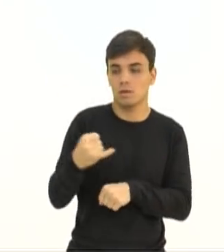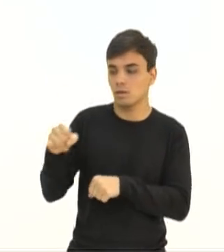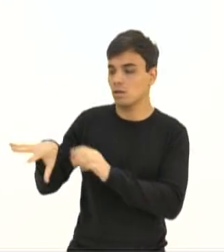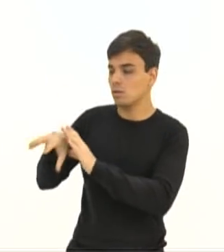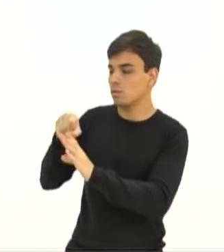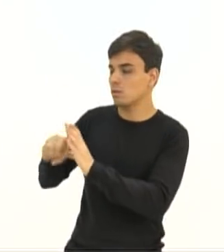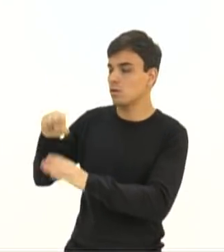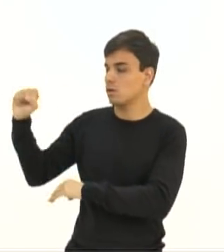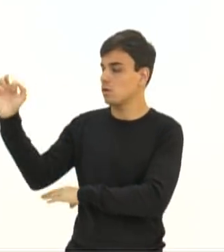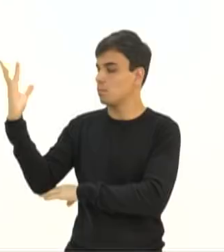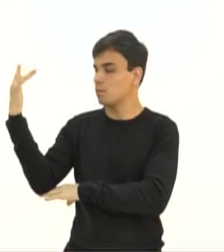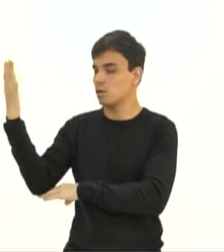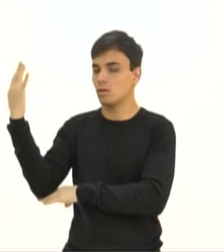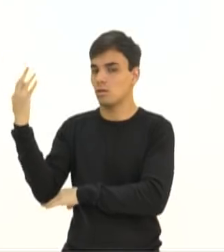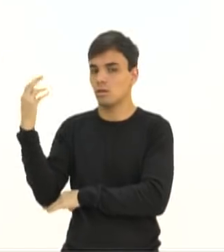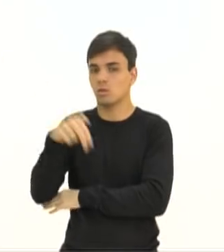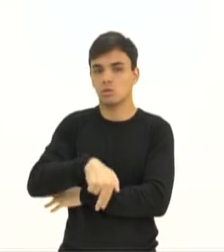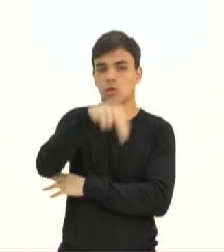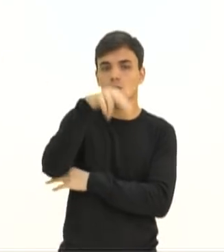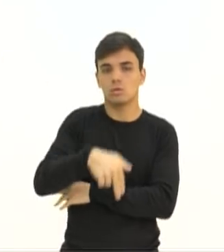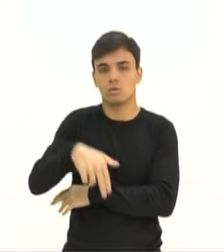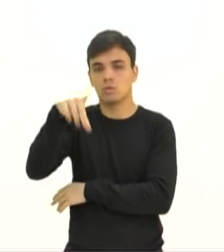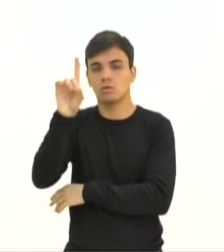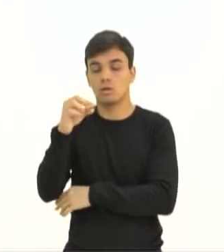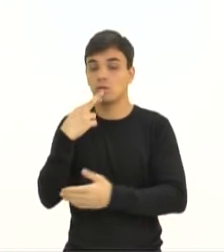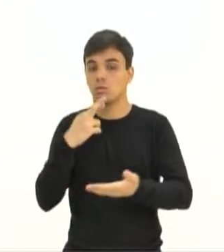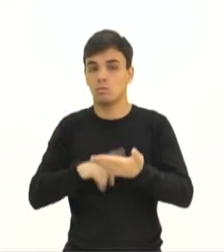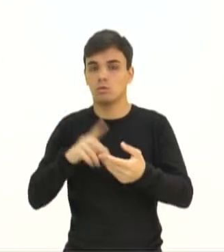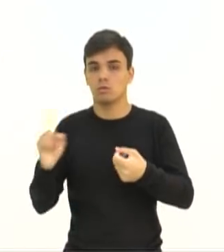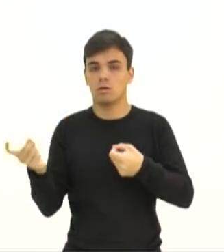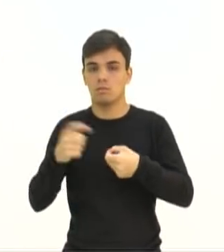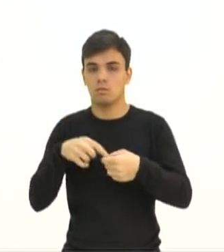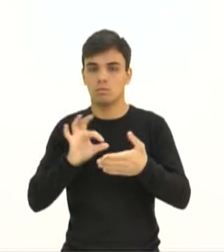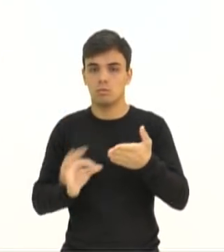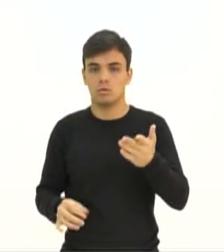região Norte ou Nordeste? Respondam e já voltamos com a correção.